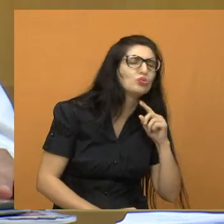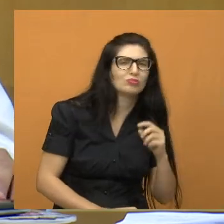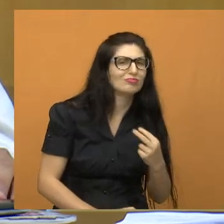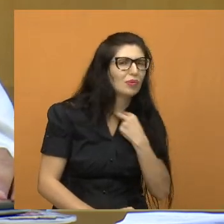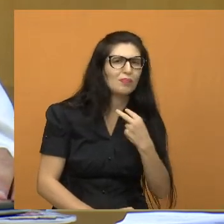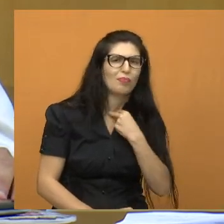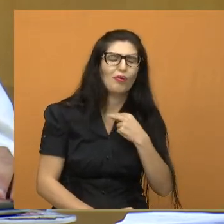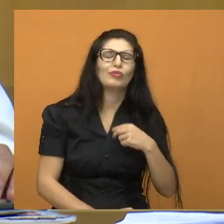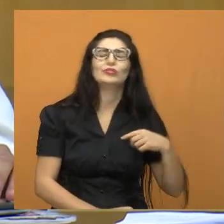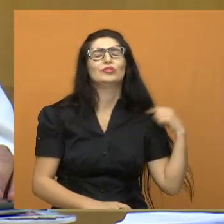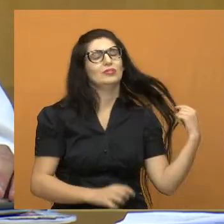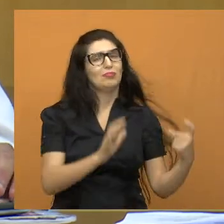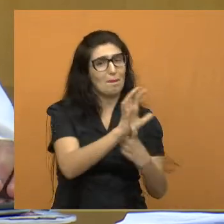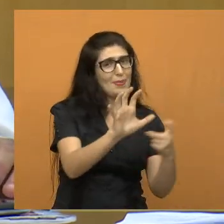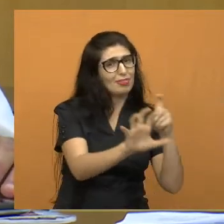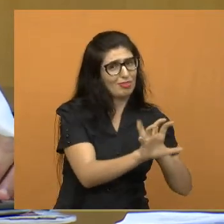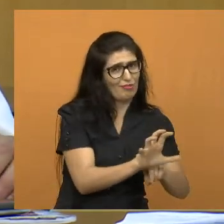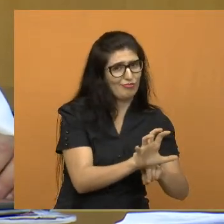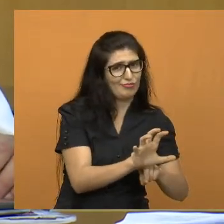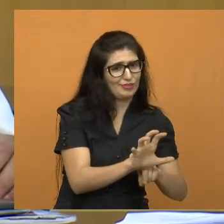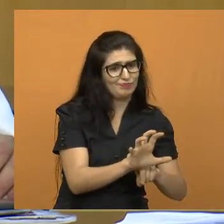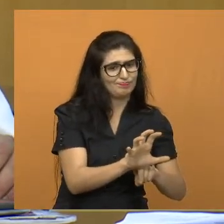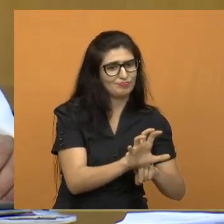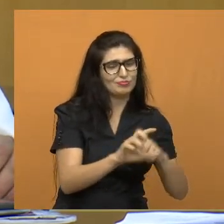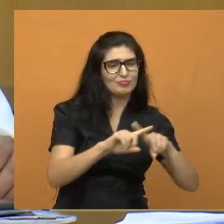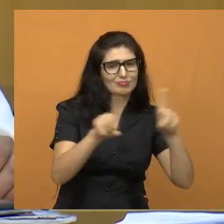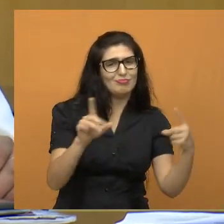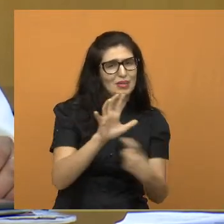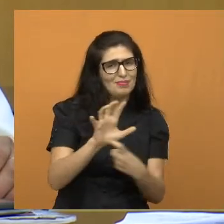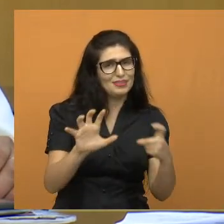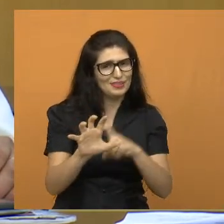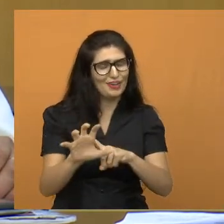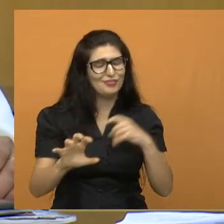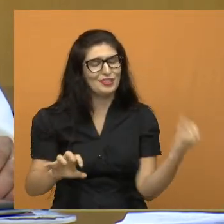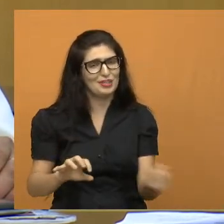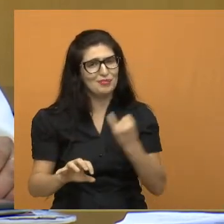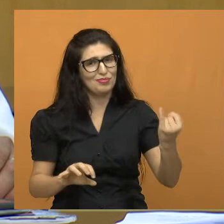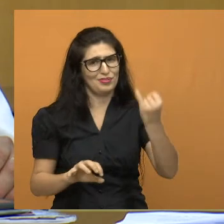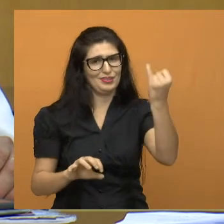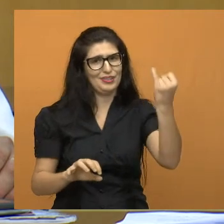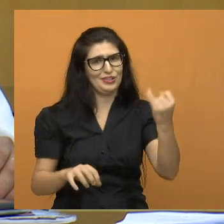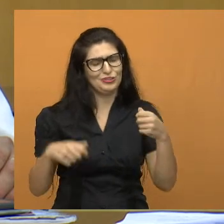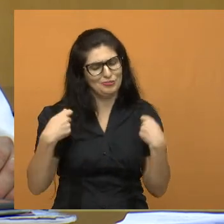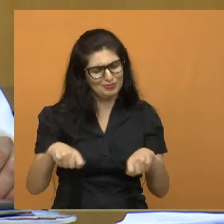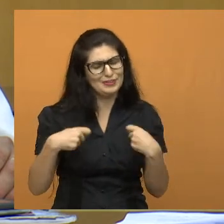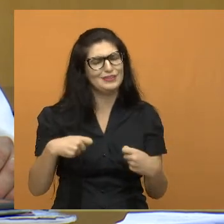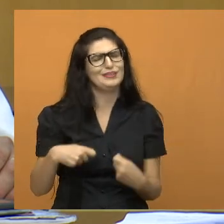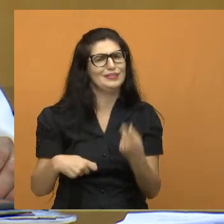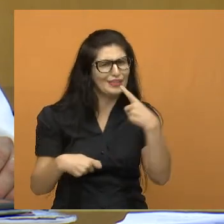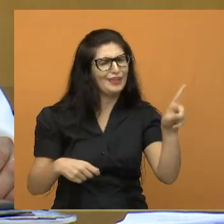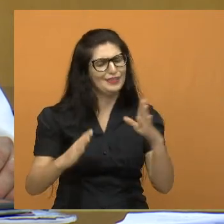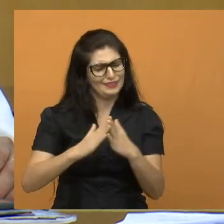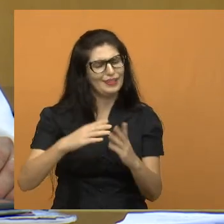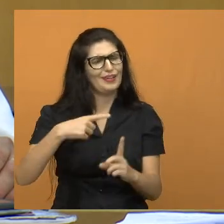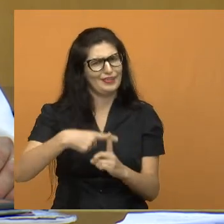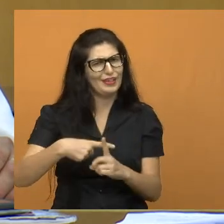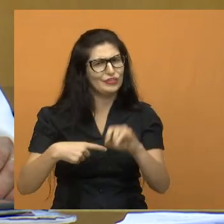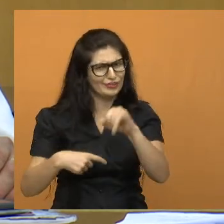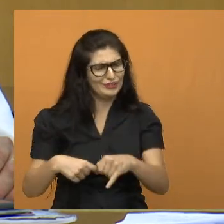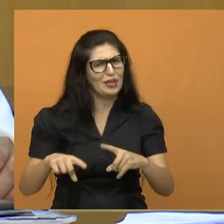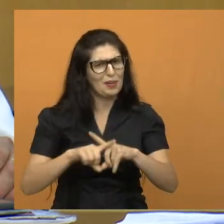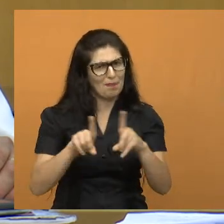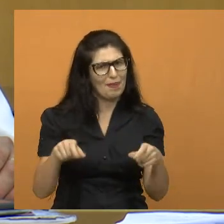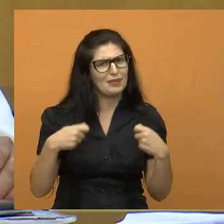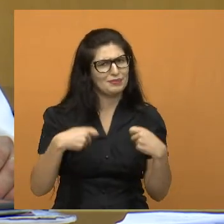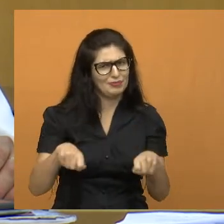positivas, incentivá-las, levar, né? Como essa experiência aqui que querem levar para São José, tantas outras experiências que aconteceram, eu acho